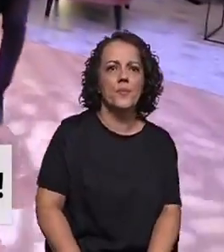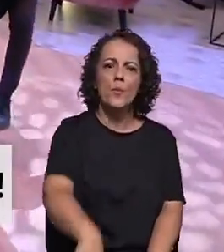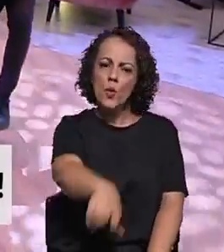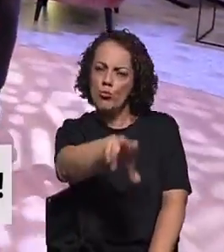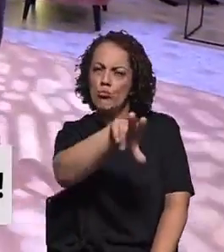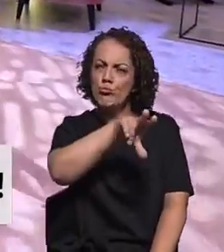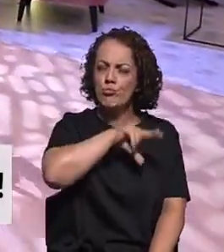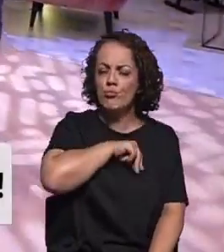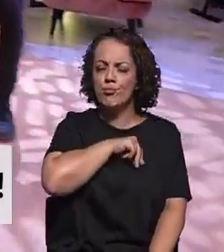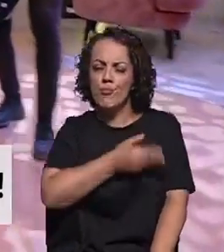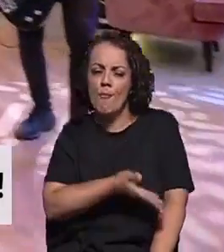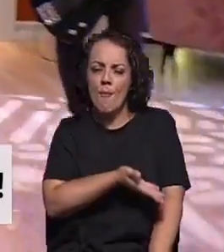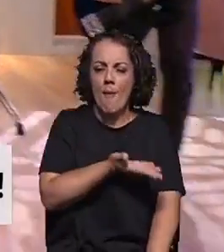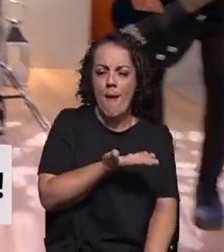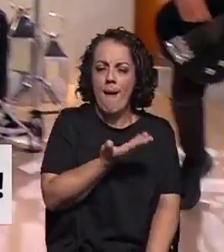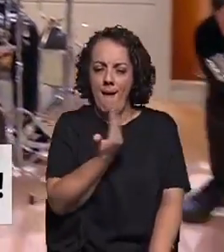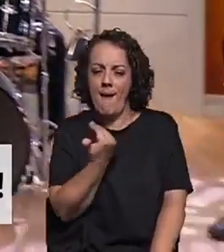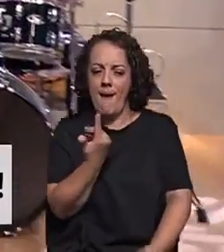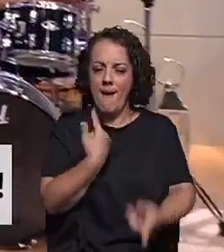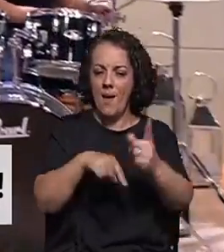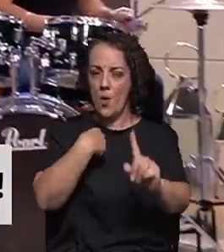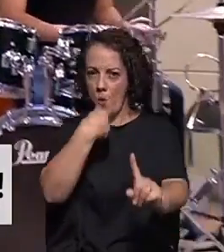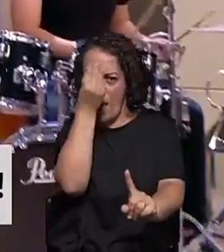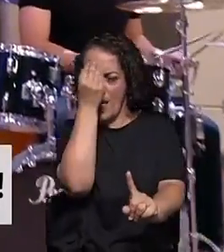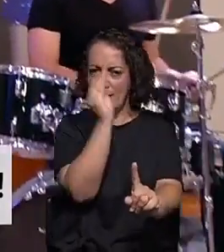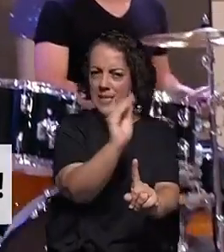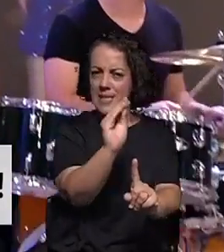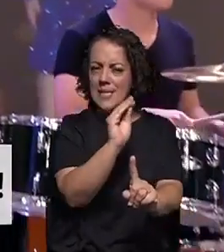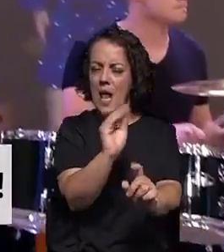Anda comigo que eu vou te ensinar.